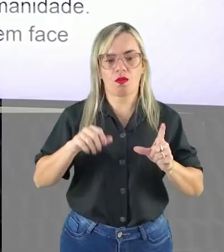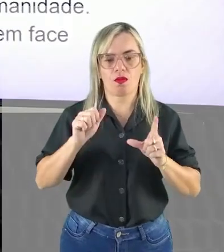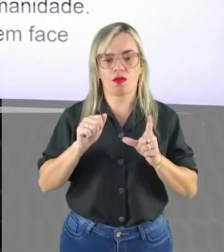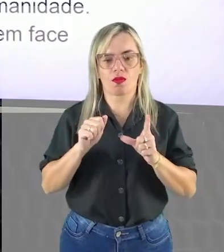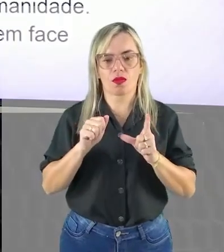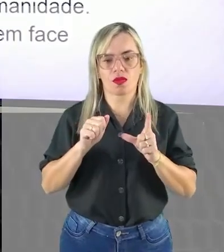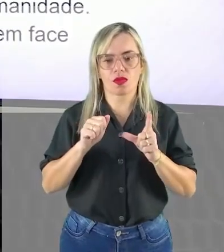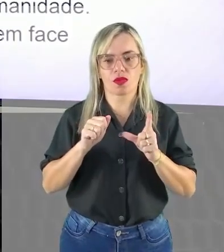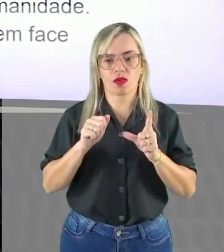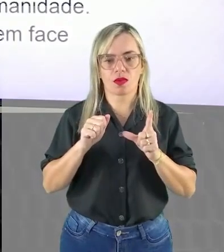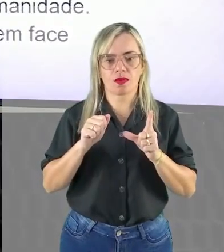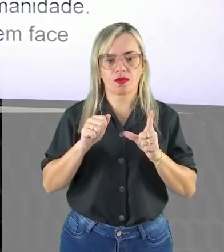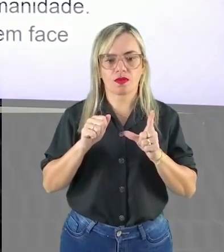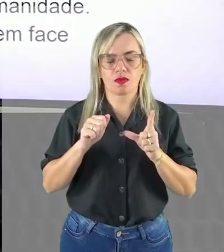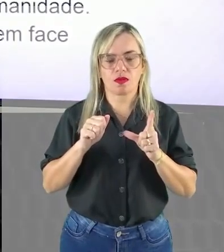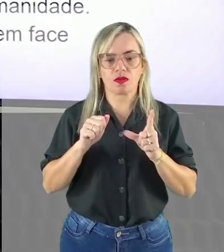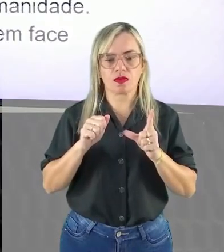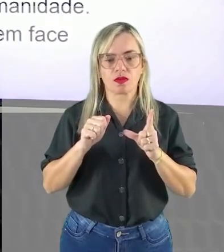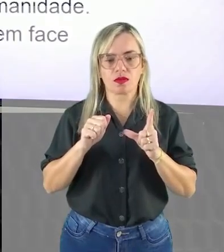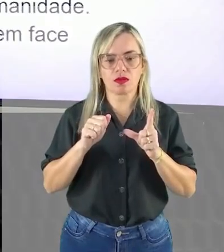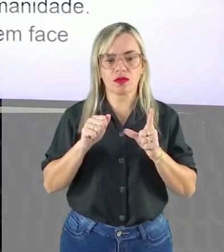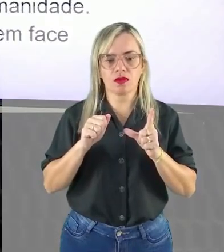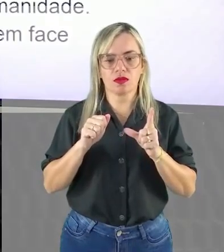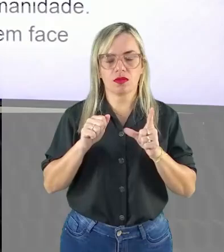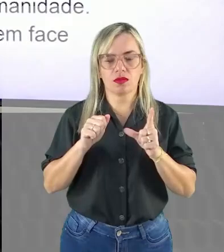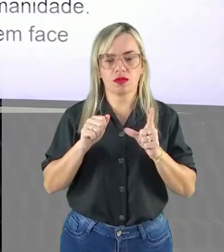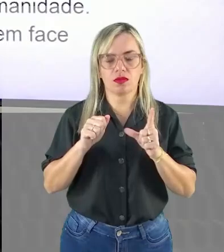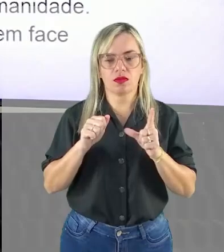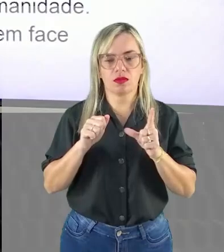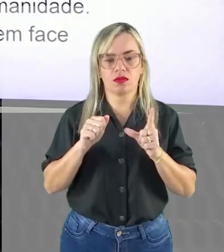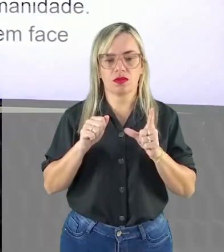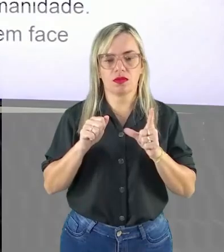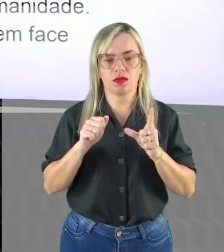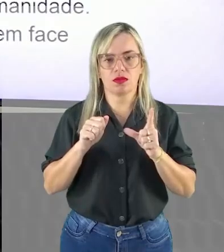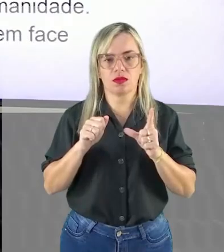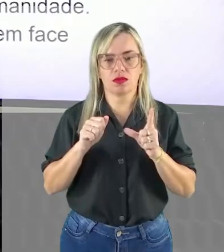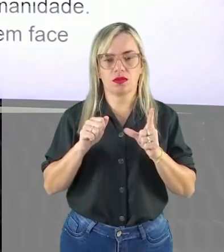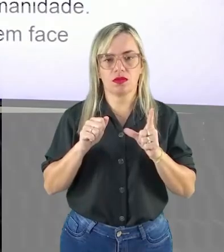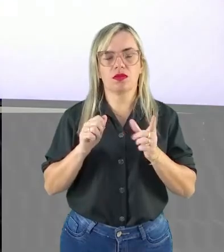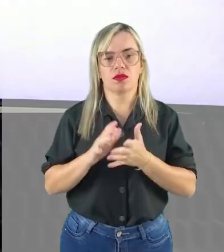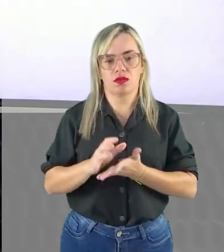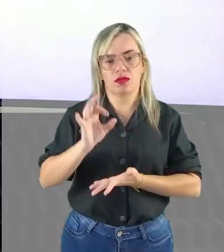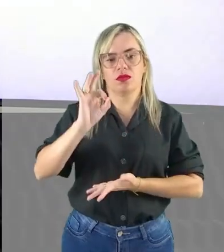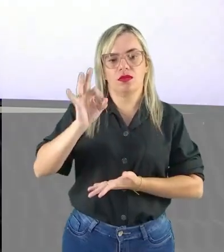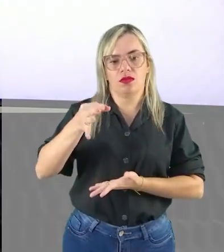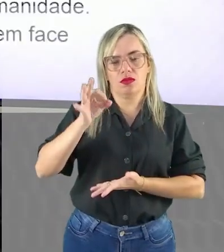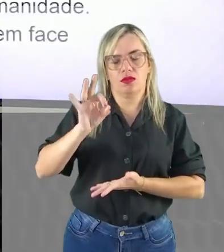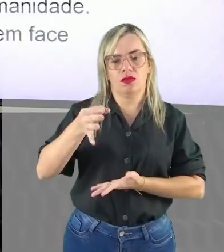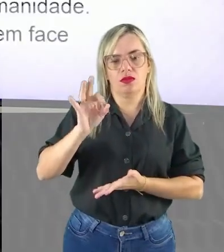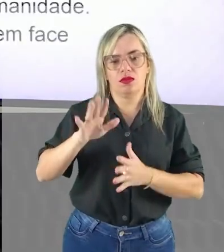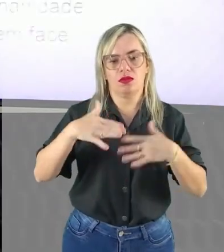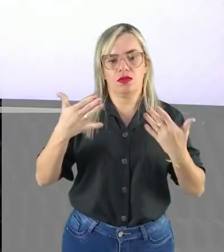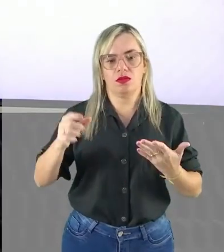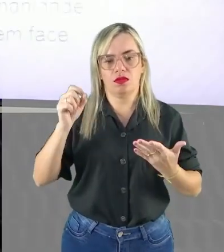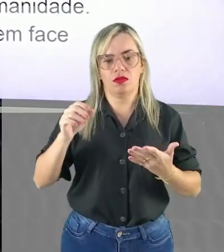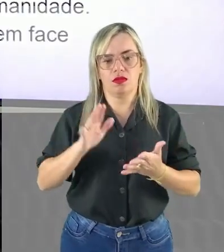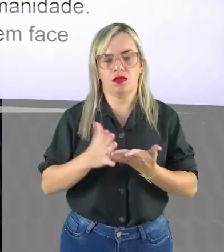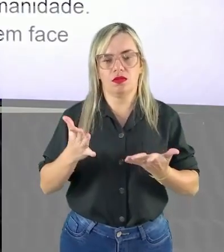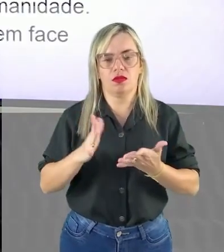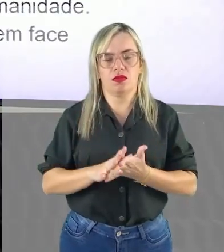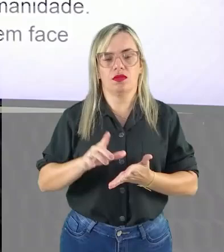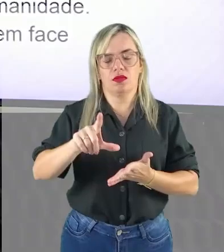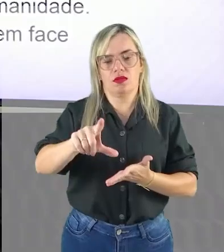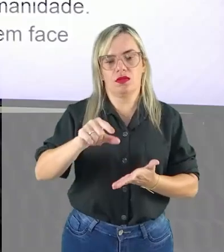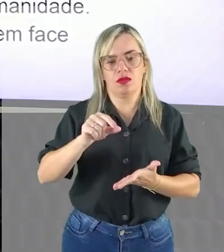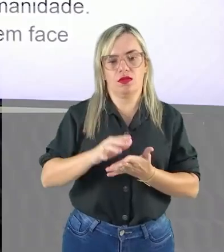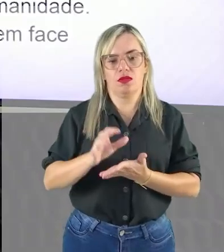contestação do ser humano como responsável pela condição caótica do mundo. Sim, essa é a alternativa